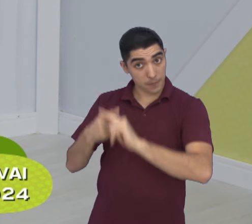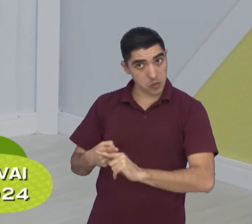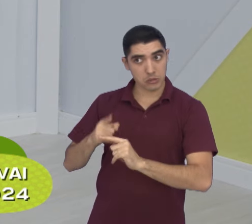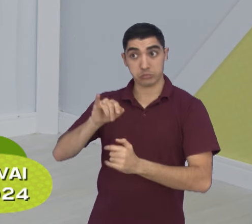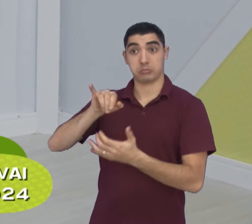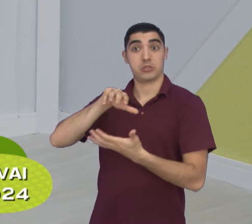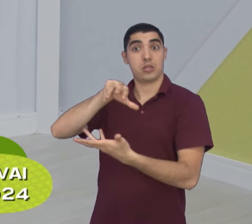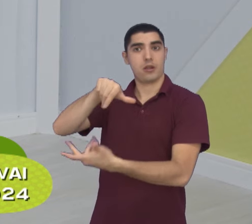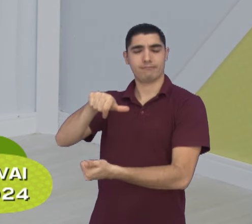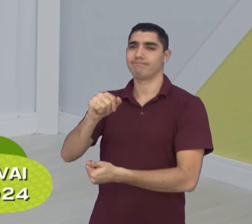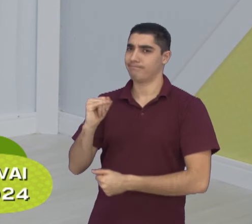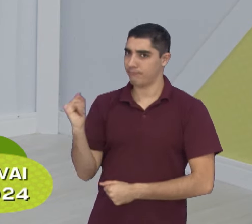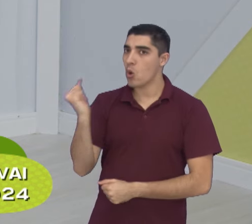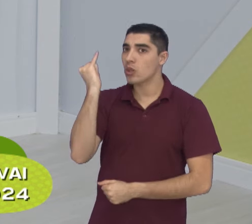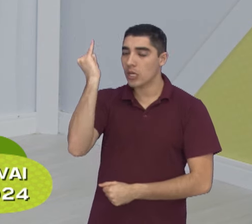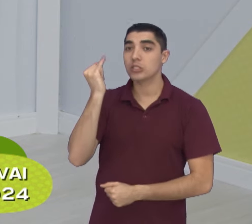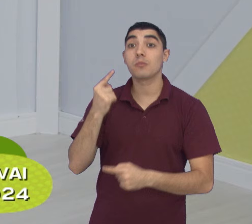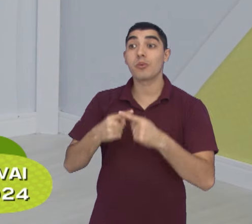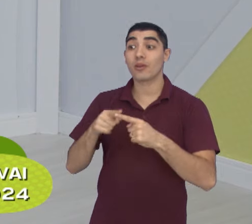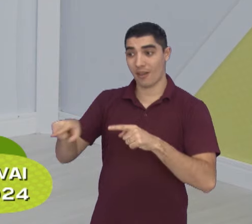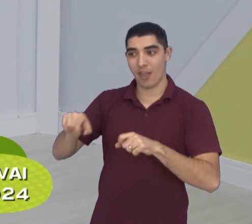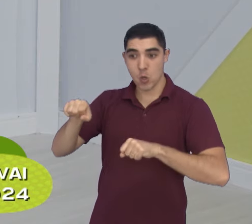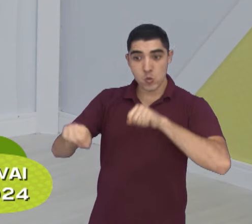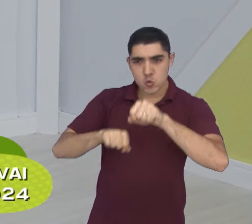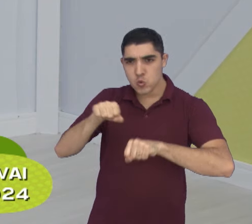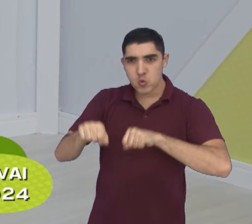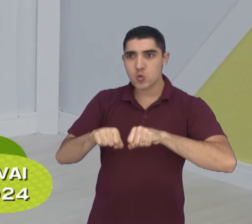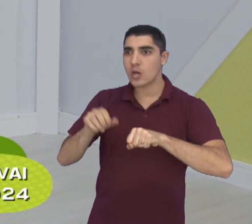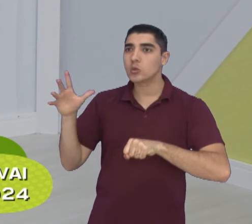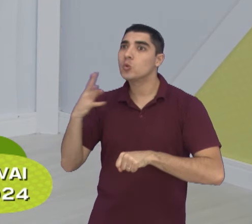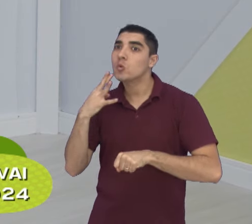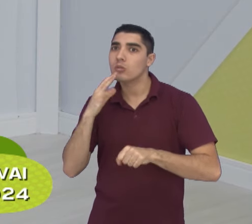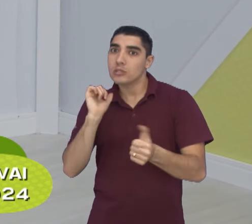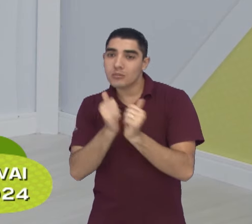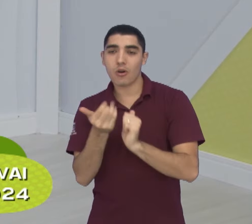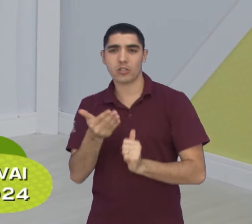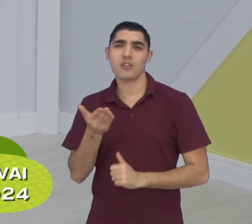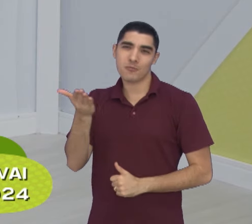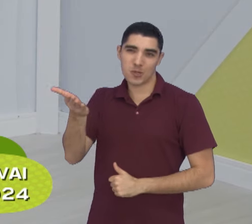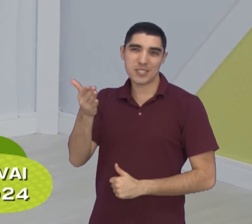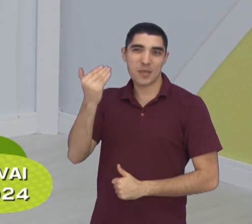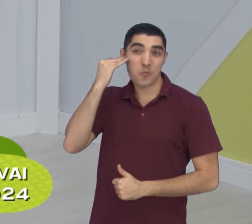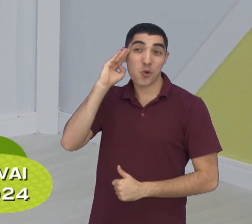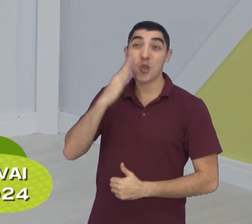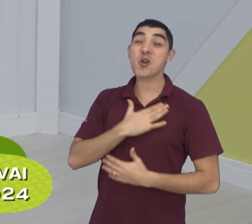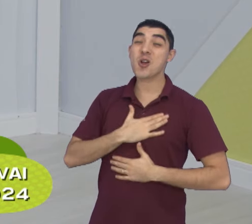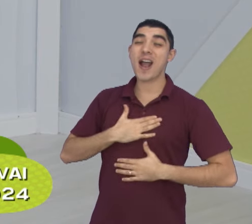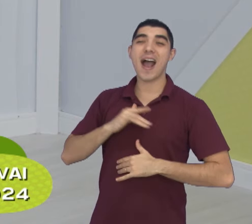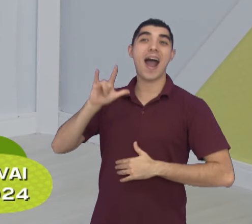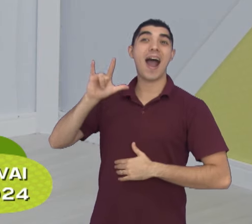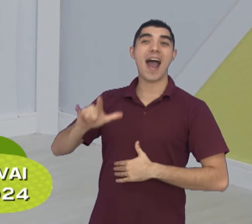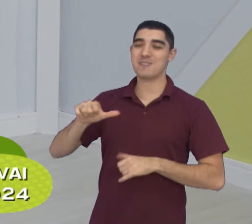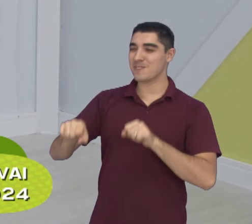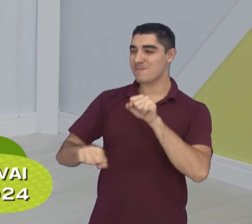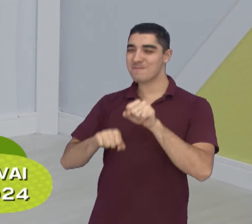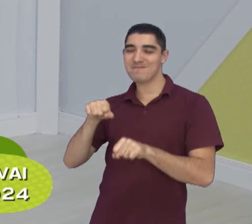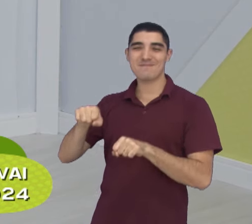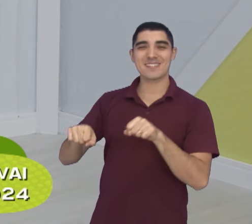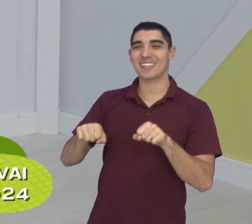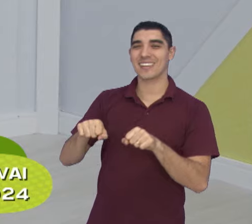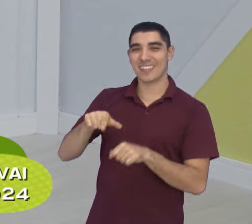também ajuda a difundir a modalidade aqui em São José dos Campos. Você que é um apreciador da bicicleta, anda pra caramba de bicicleta,